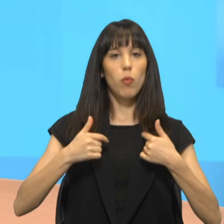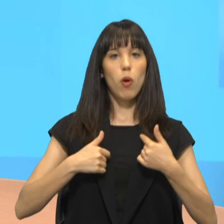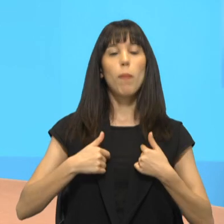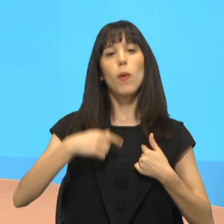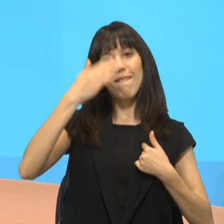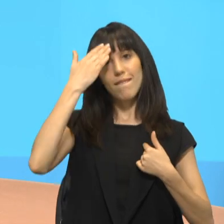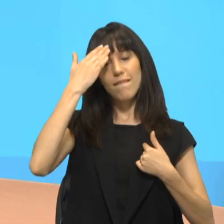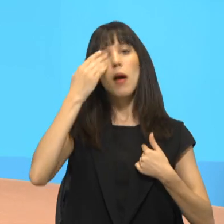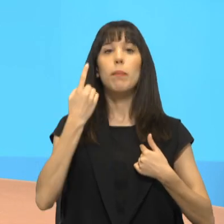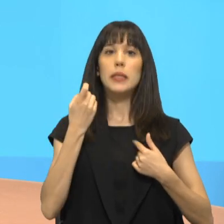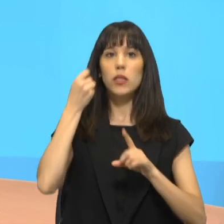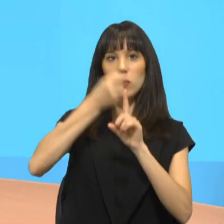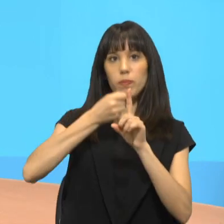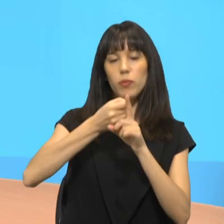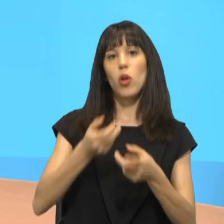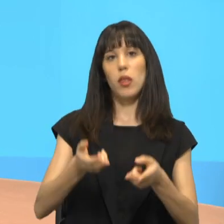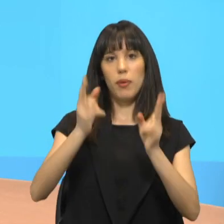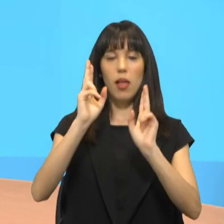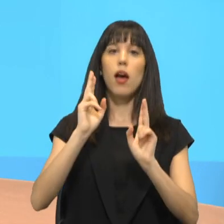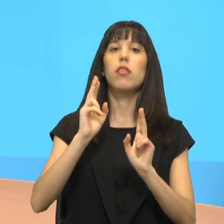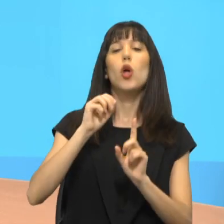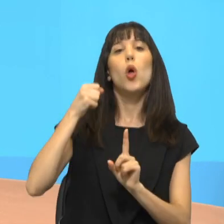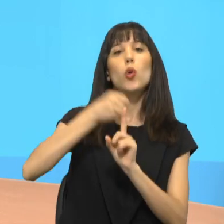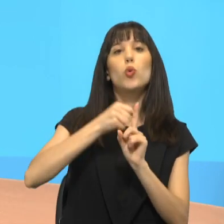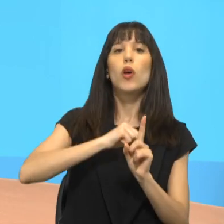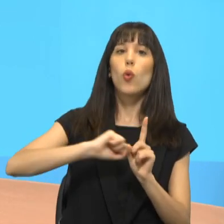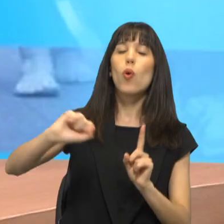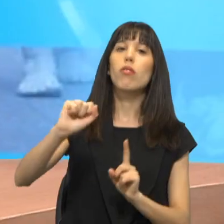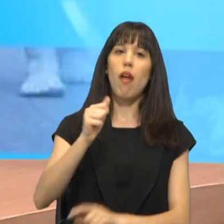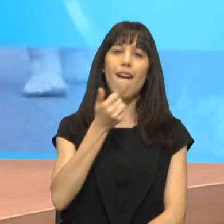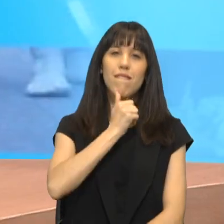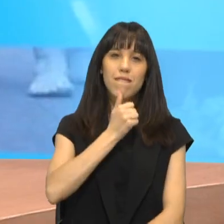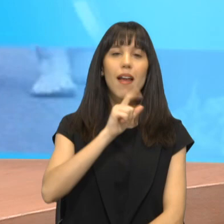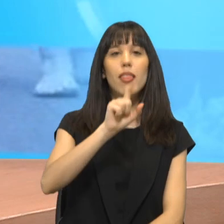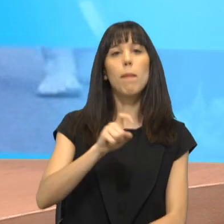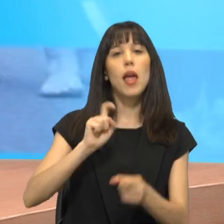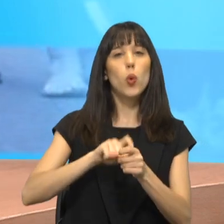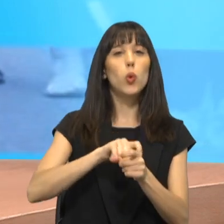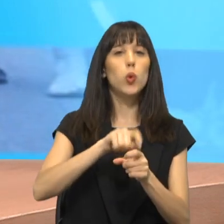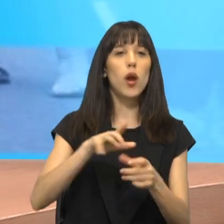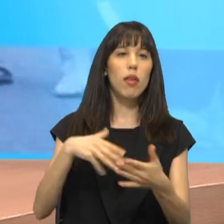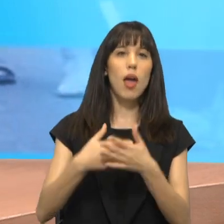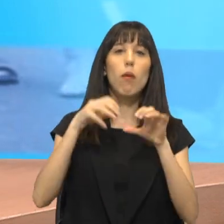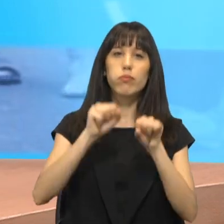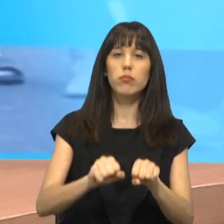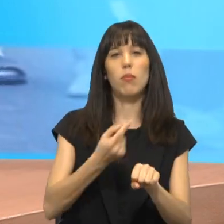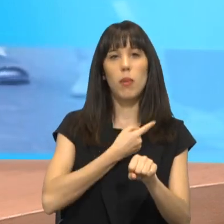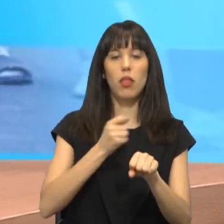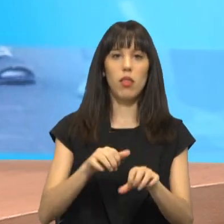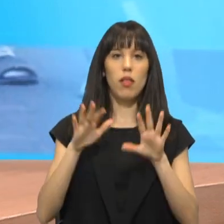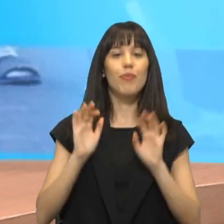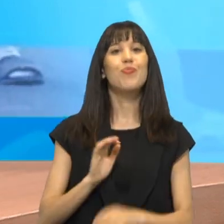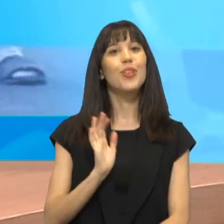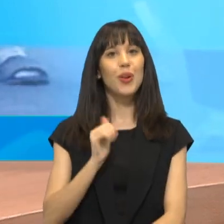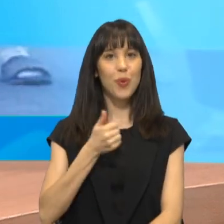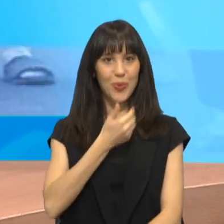luta contra a ditadura, da reação à opressão nas colónias. Muito bom dia.